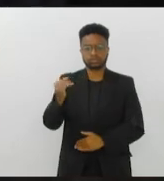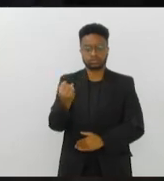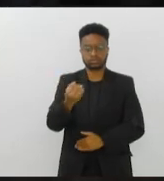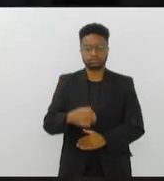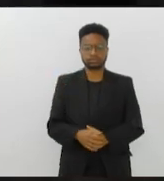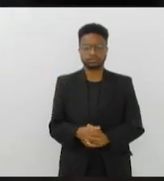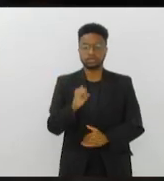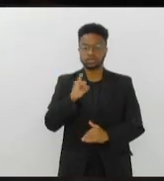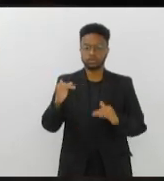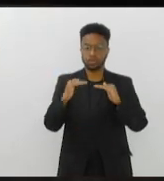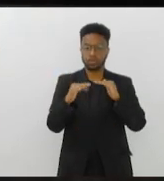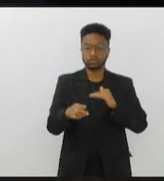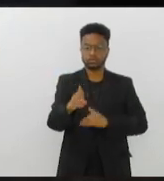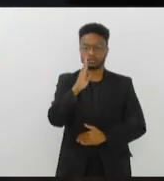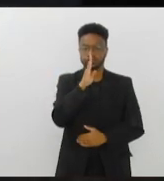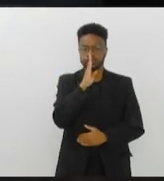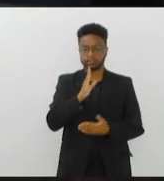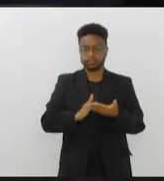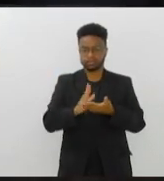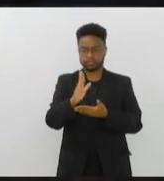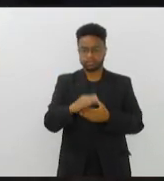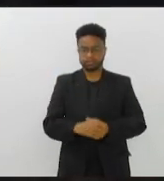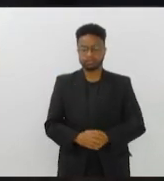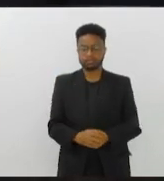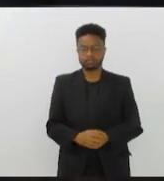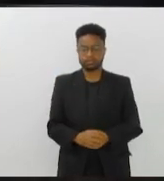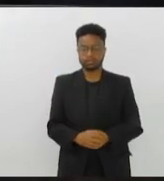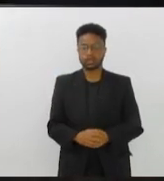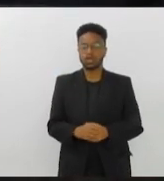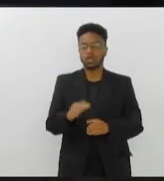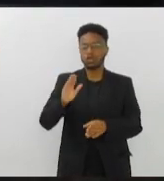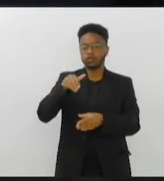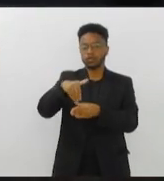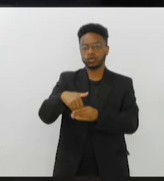Justiça. Senhores que aprovam, permaneçam como estão. Aprovado.